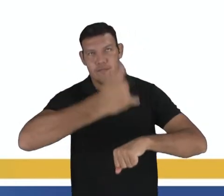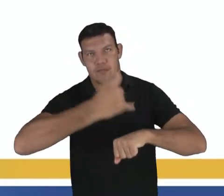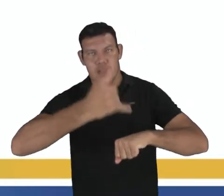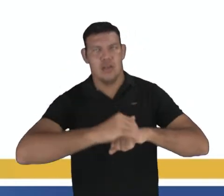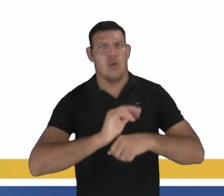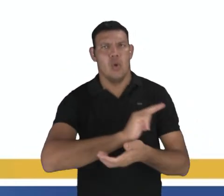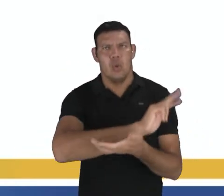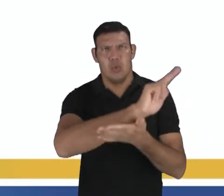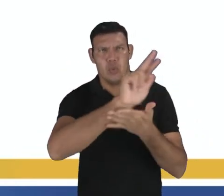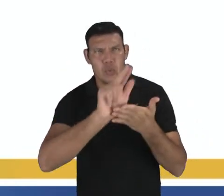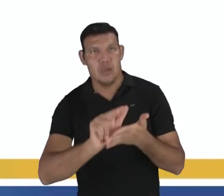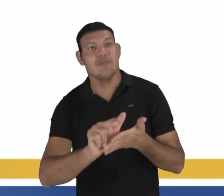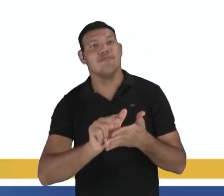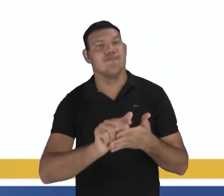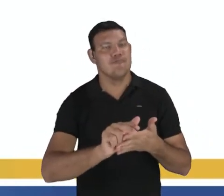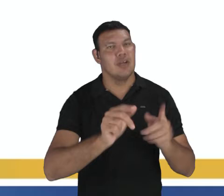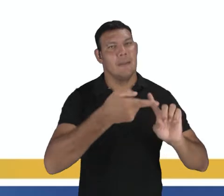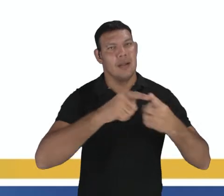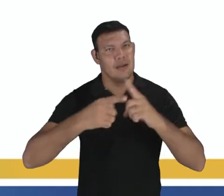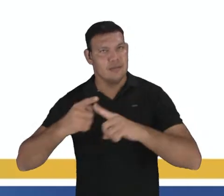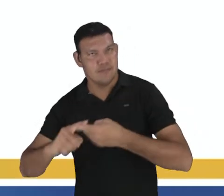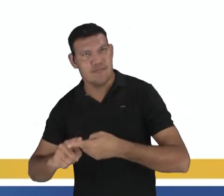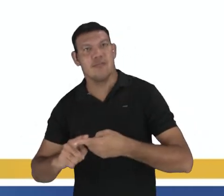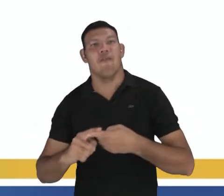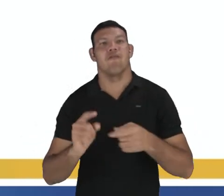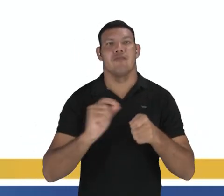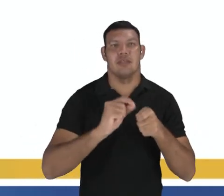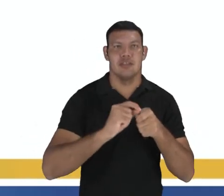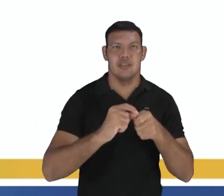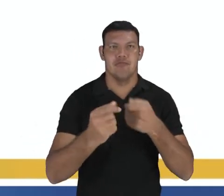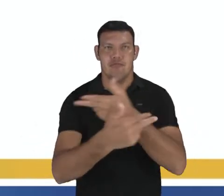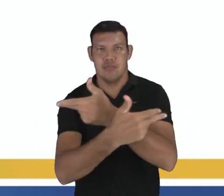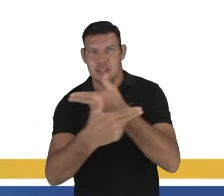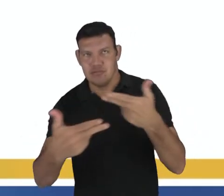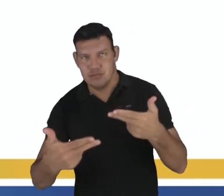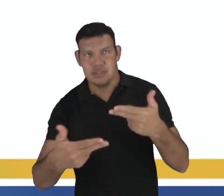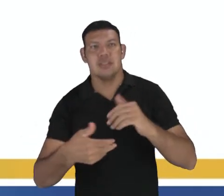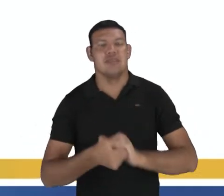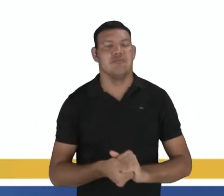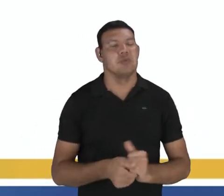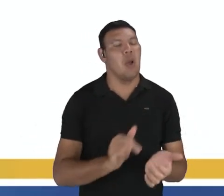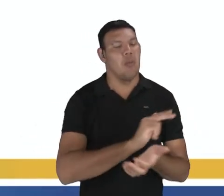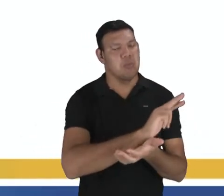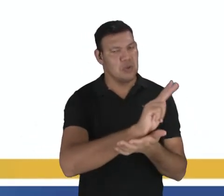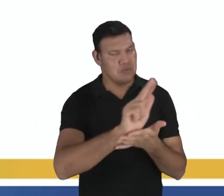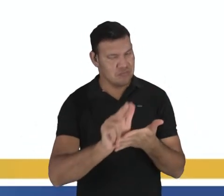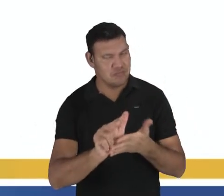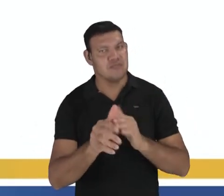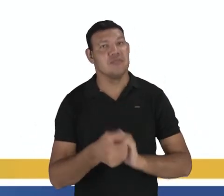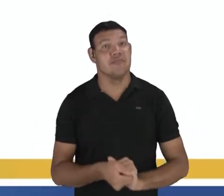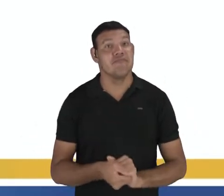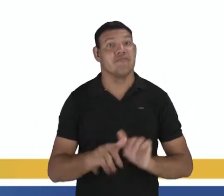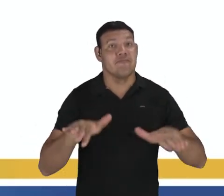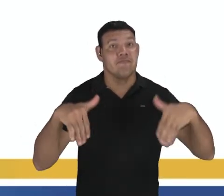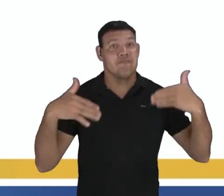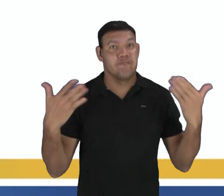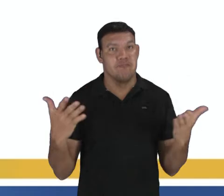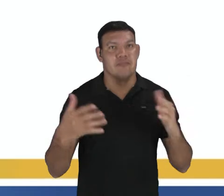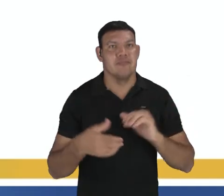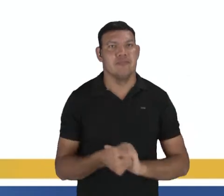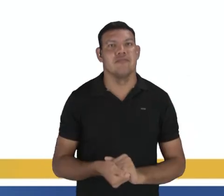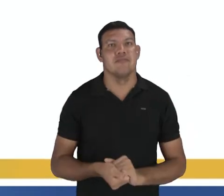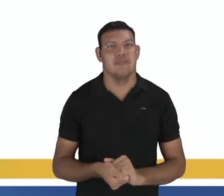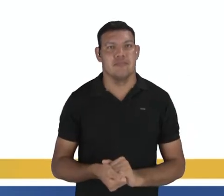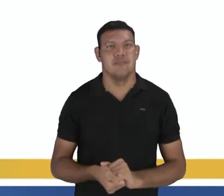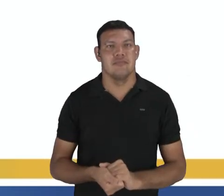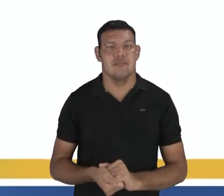esses materiais eles começam a produzir objetos, né, e ornamentos variados, né? Então a gente vai ter então aí, pessoal,